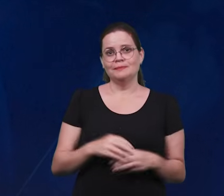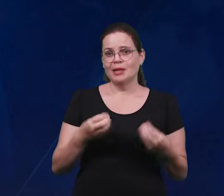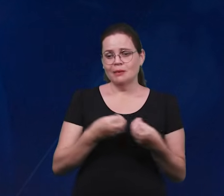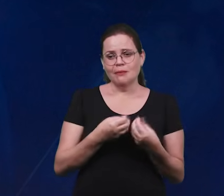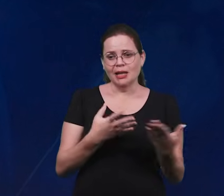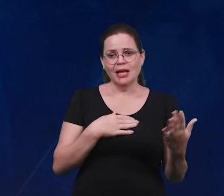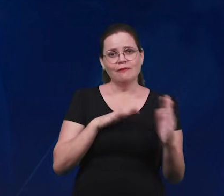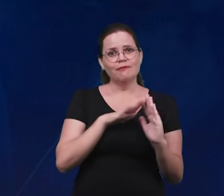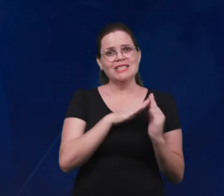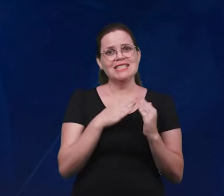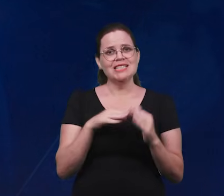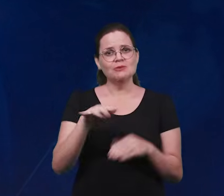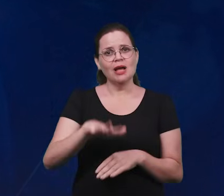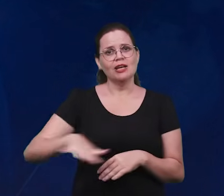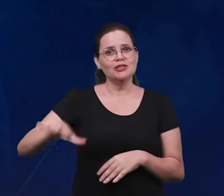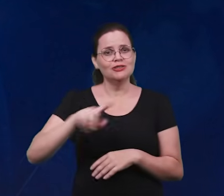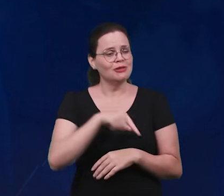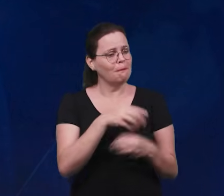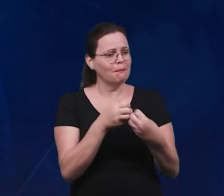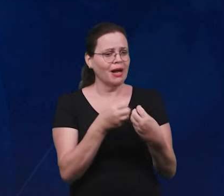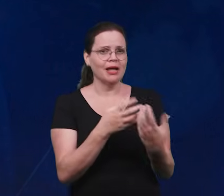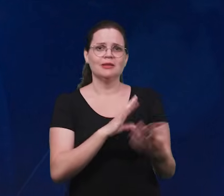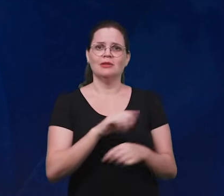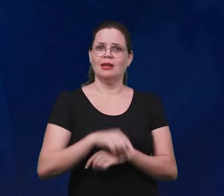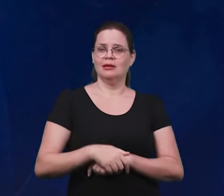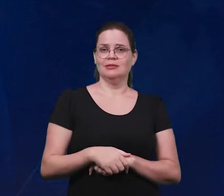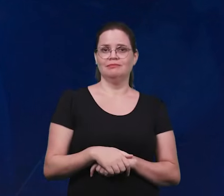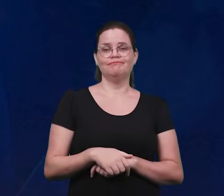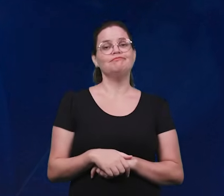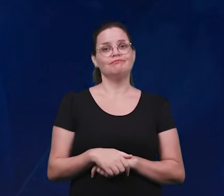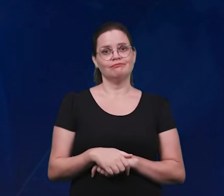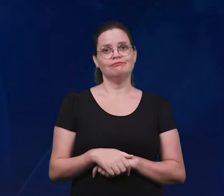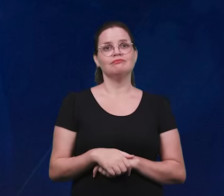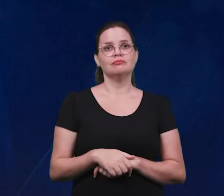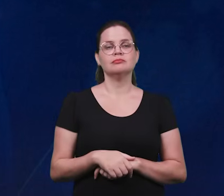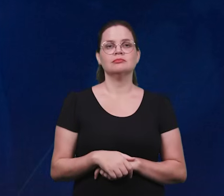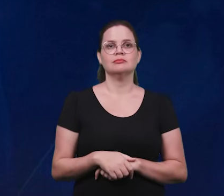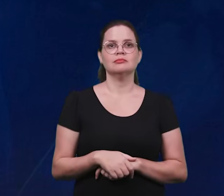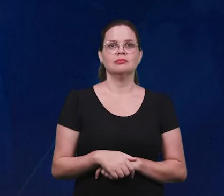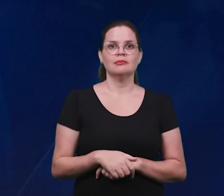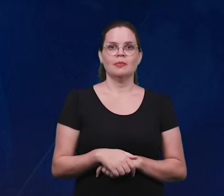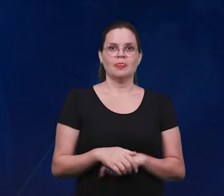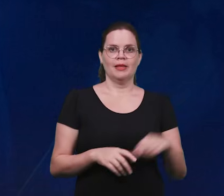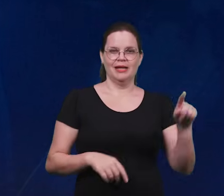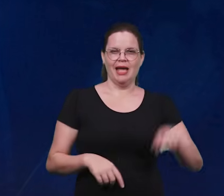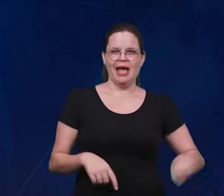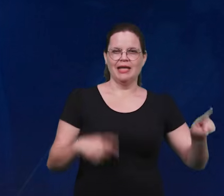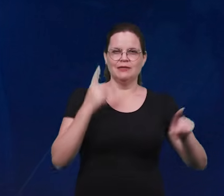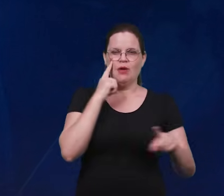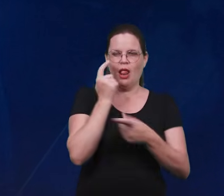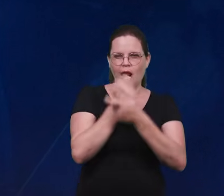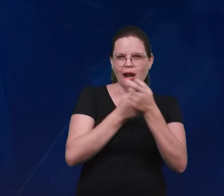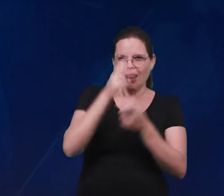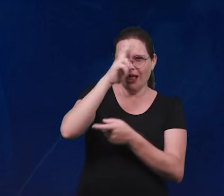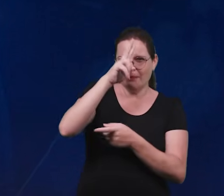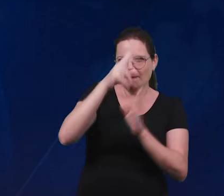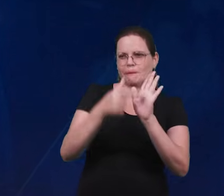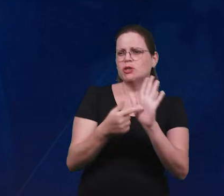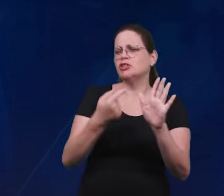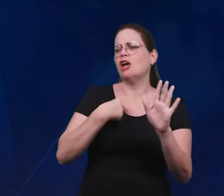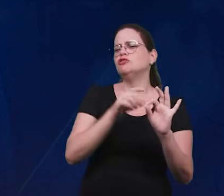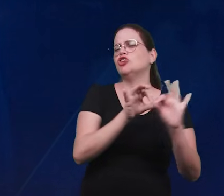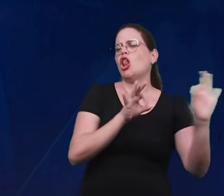perto, eram vizinhos daquela região ali de Gibeon. Eles usaram uma sutil astúcia